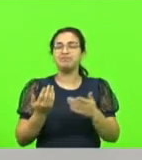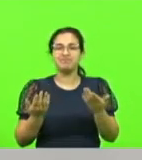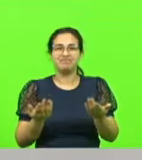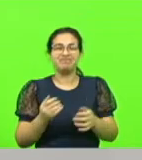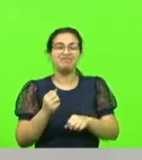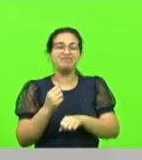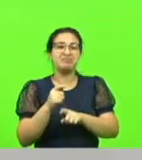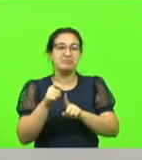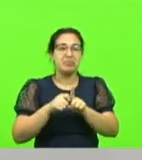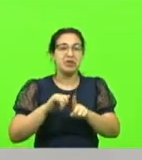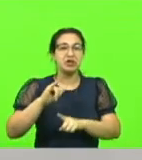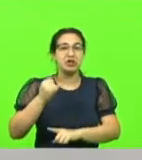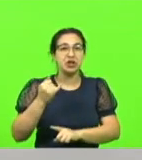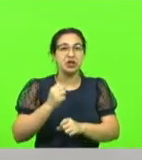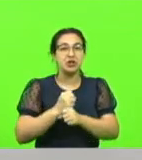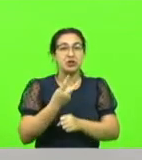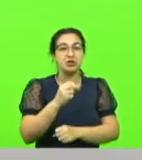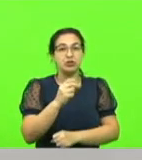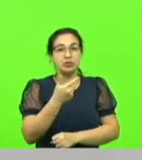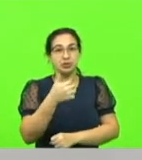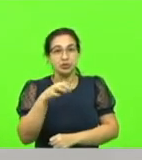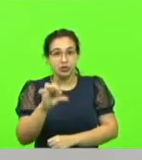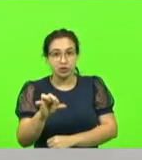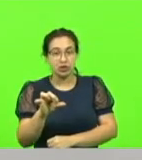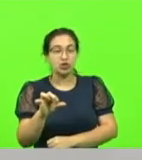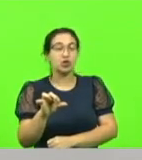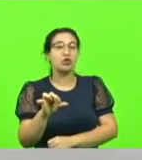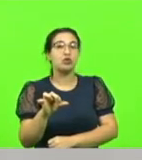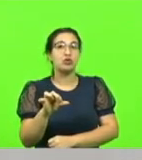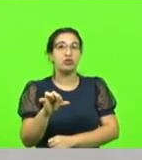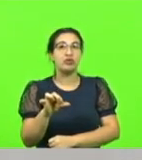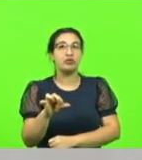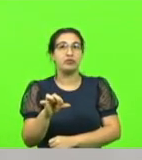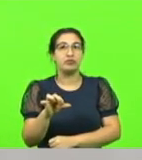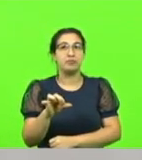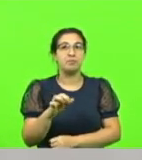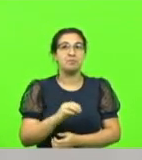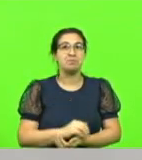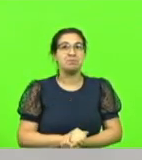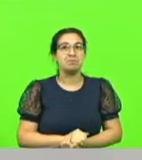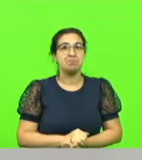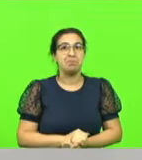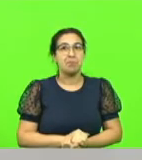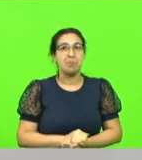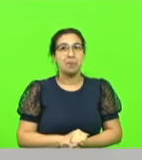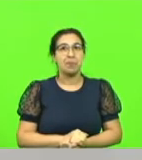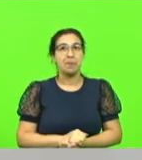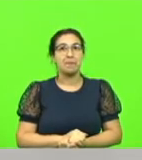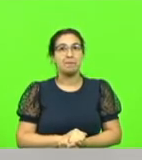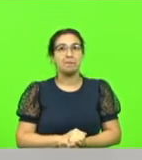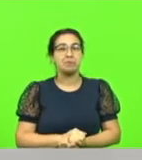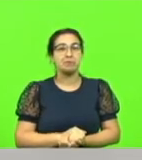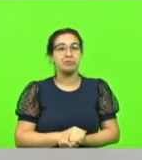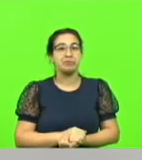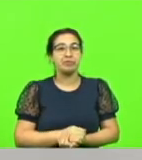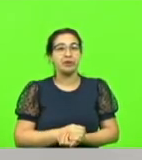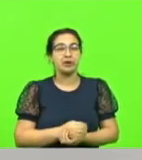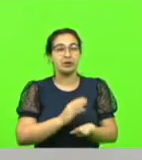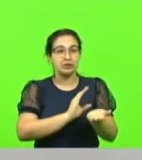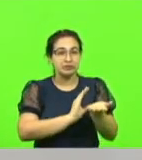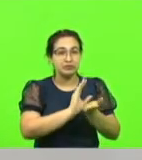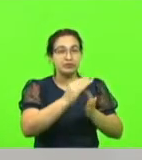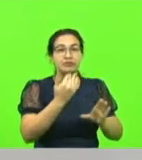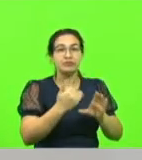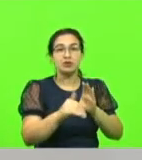de 2019, 5 anos depois de abrir este paraíso, a conta no paraíso fiscal, e depositar quase 10 milhões de